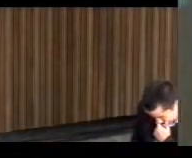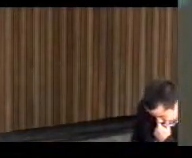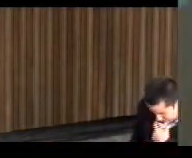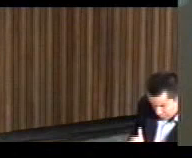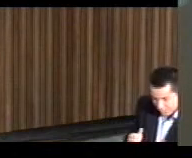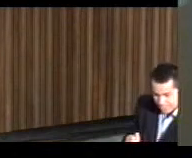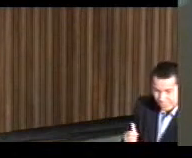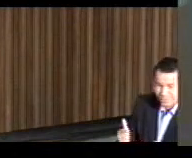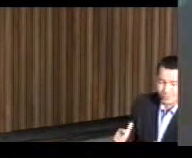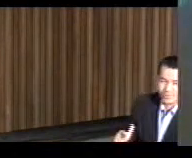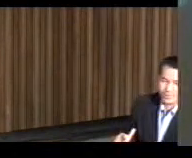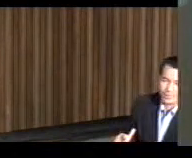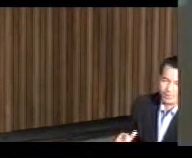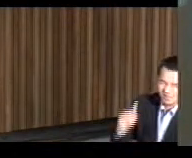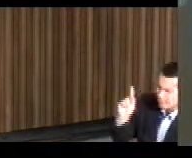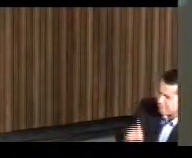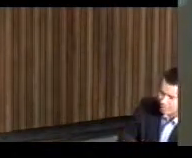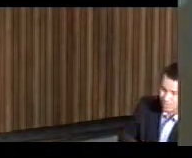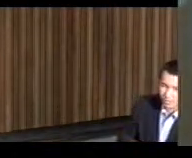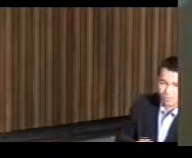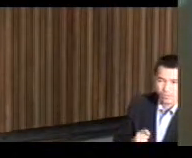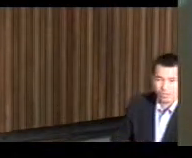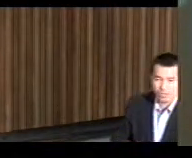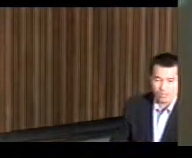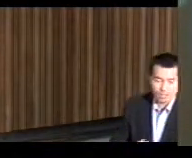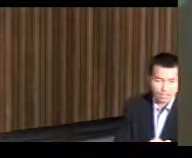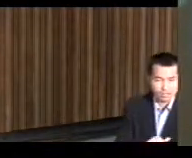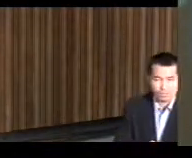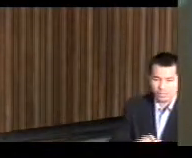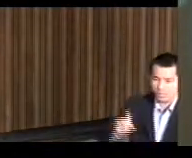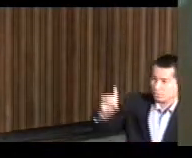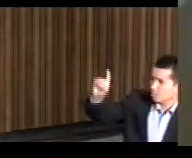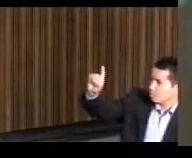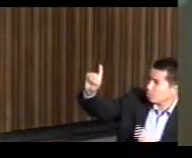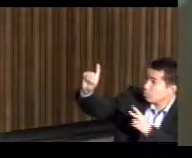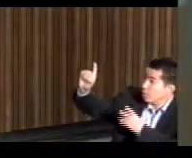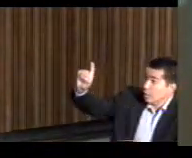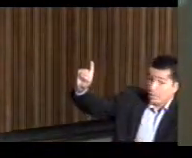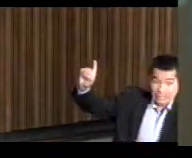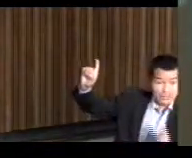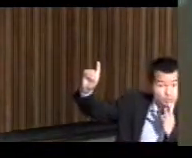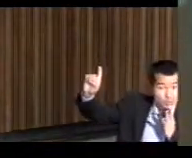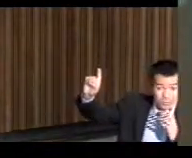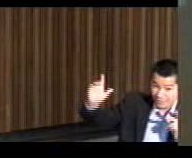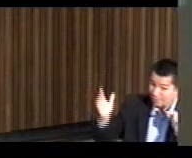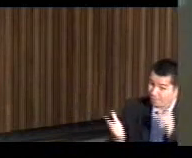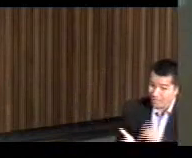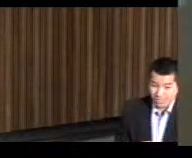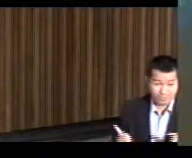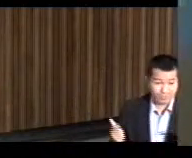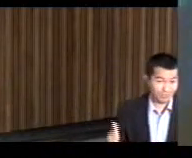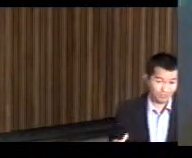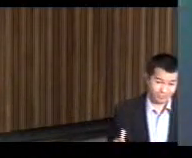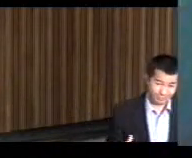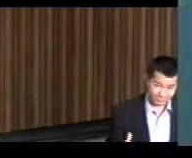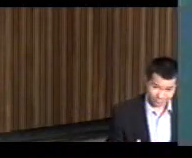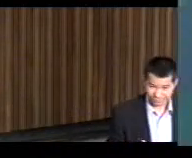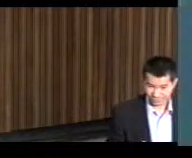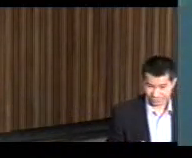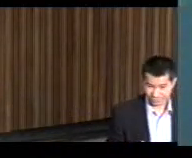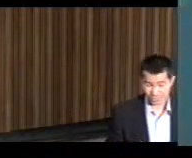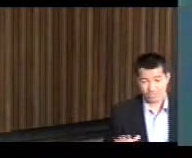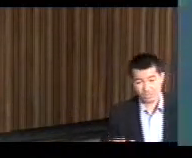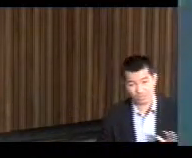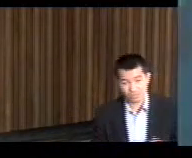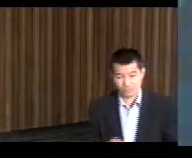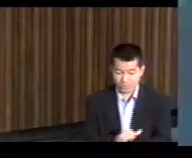que falava com ele era o Deus Todo-Poderoso. E eu acho que alguma coisa que ele não conseguia